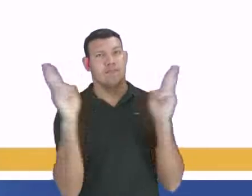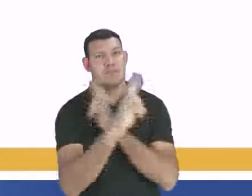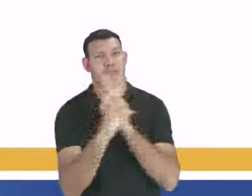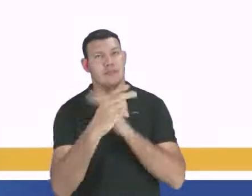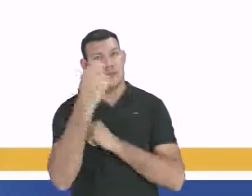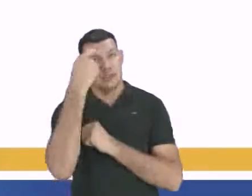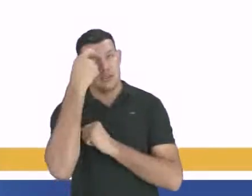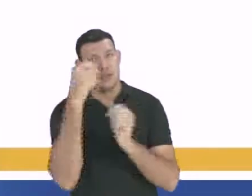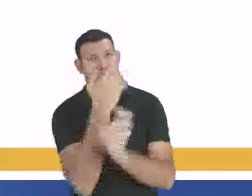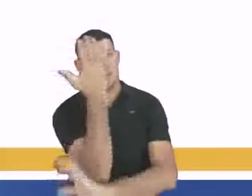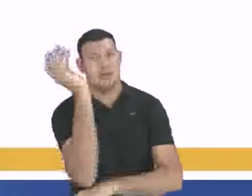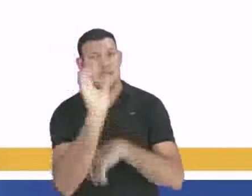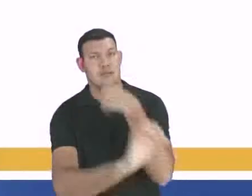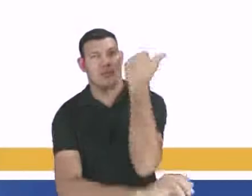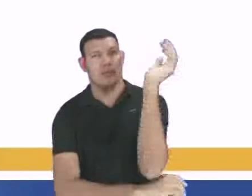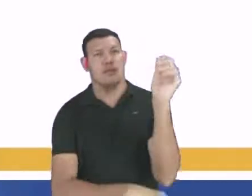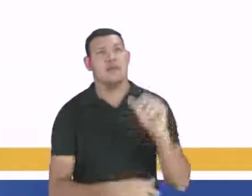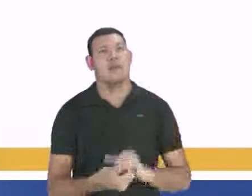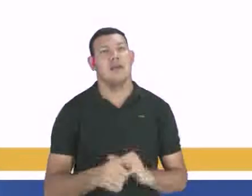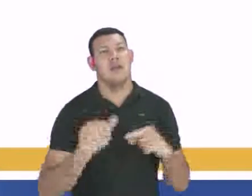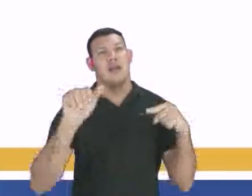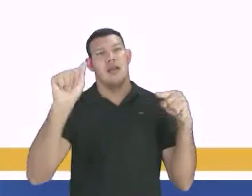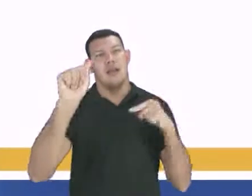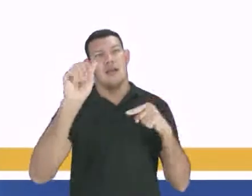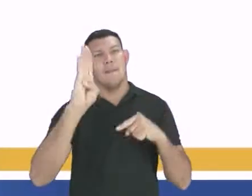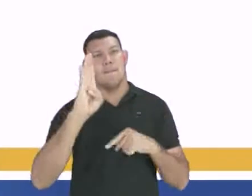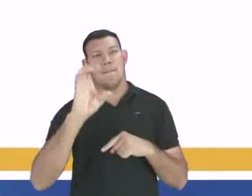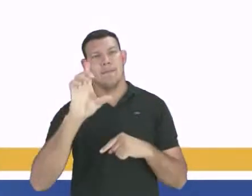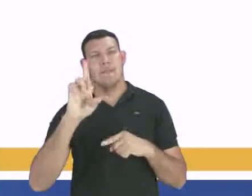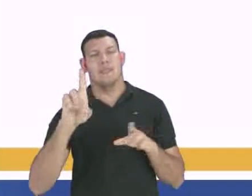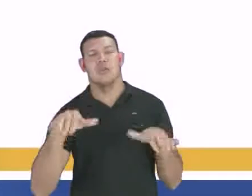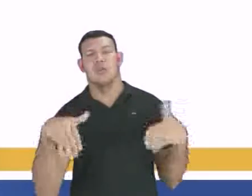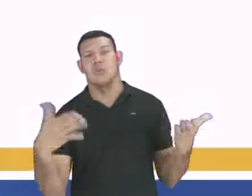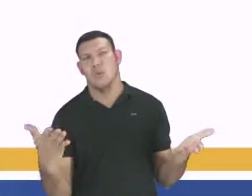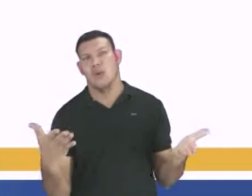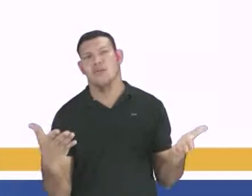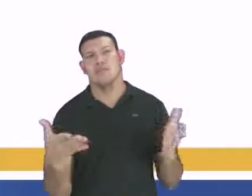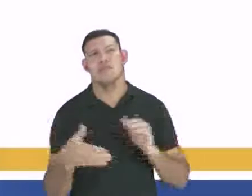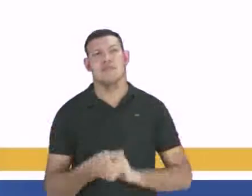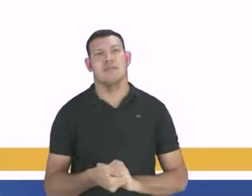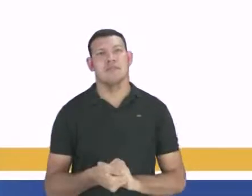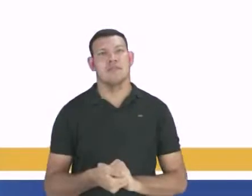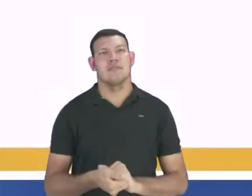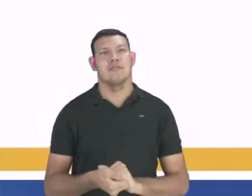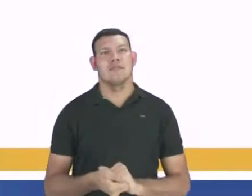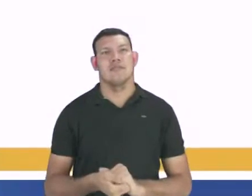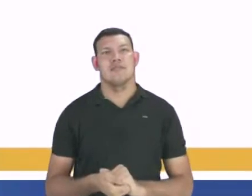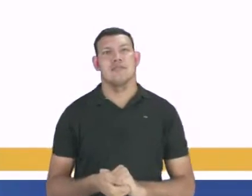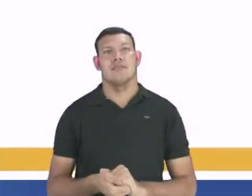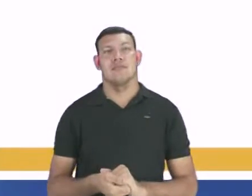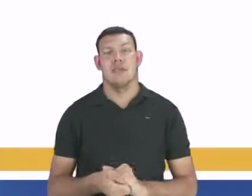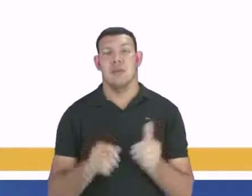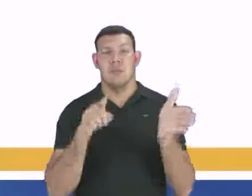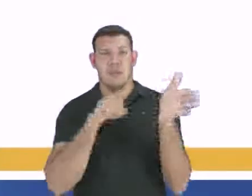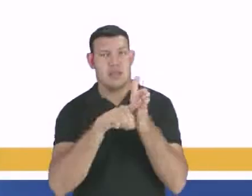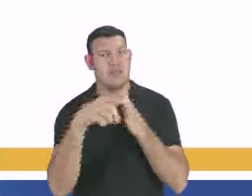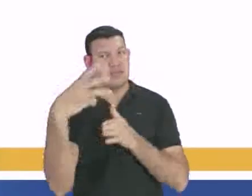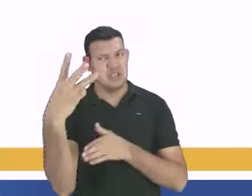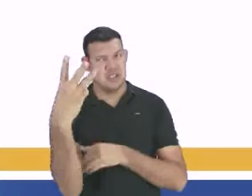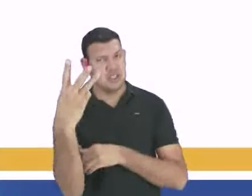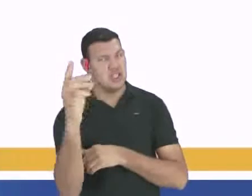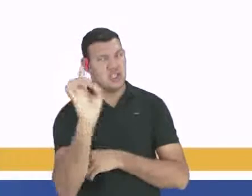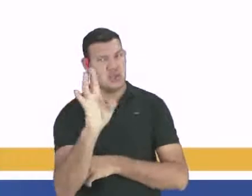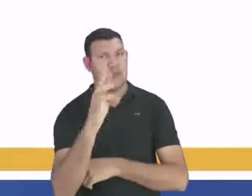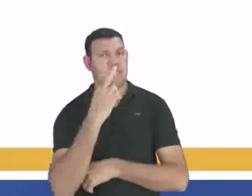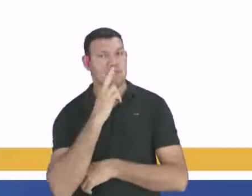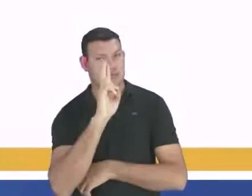elétrica, uso de automóveis, descarte correto do lixo ou a redução do consumo. Tá? Então vejam que são 3 questões bem fáceis, tá? Resolvam